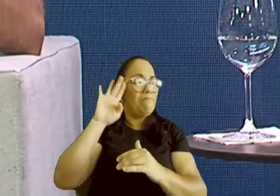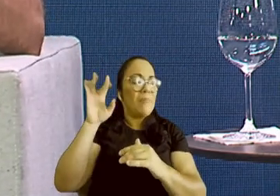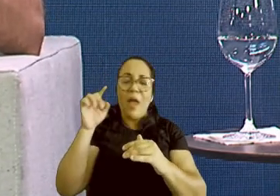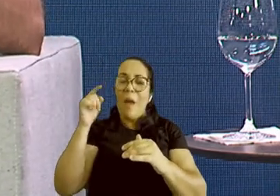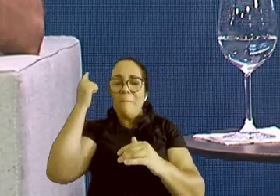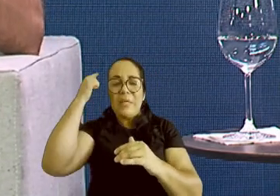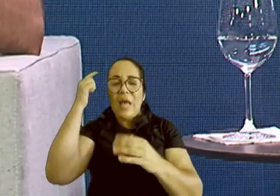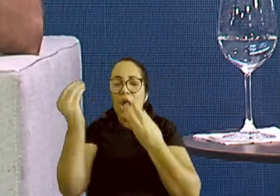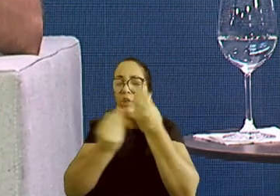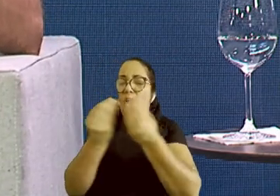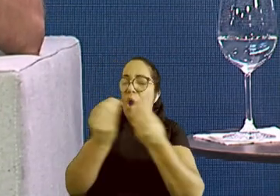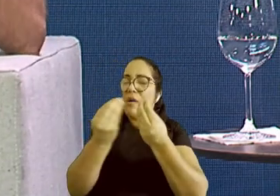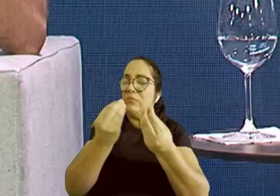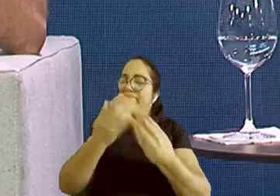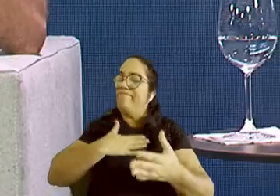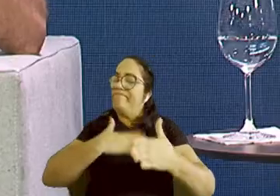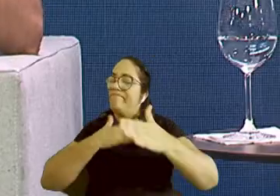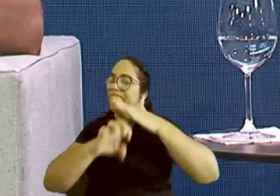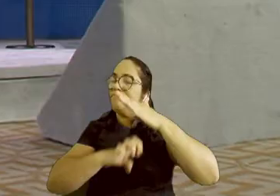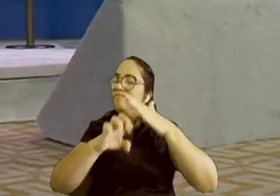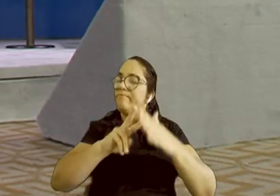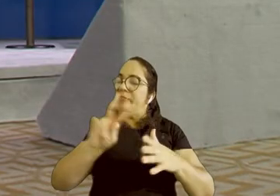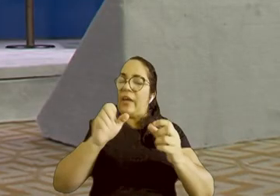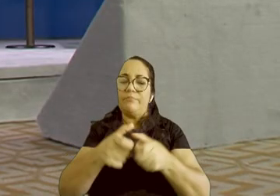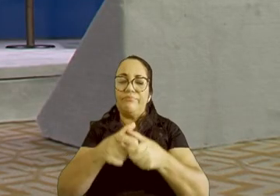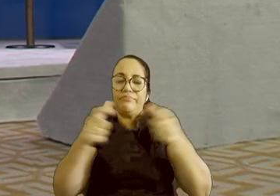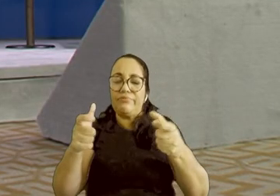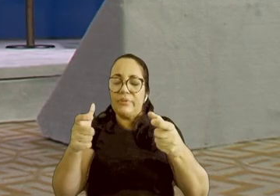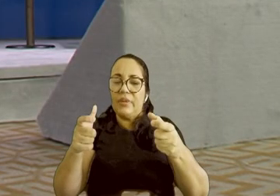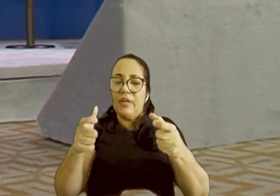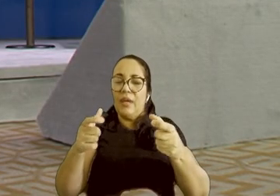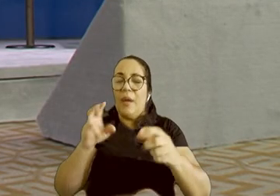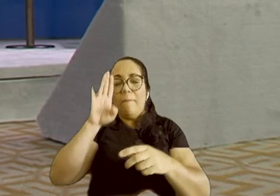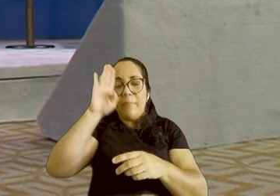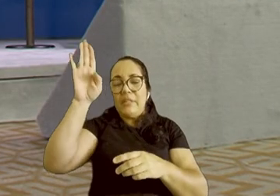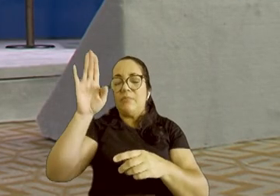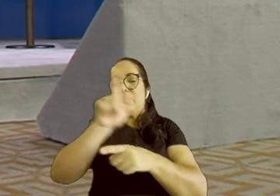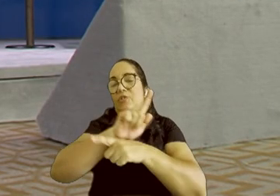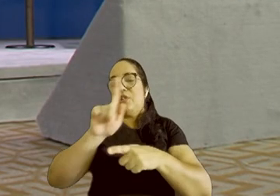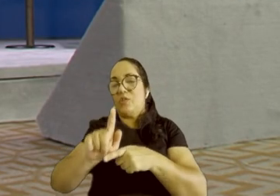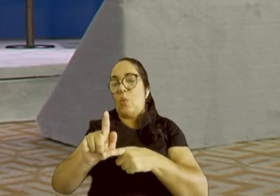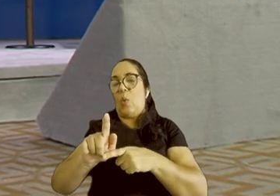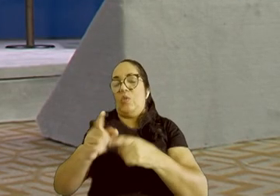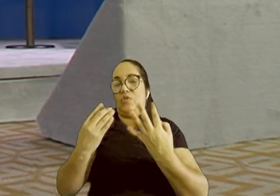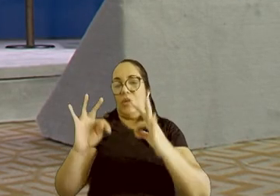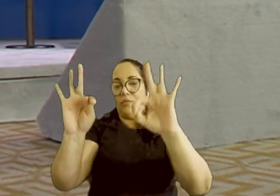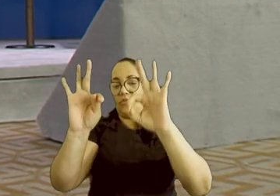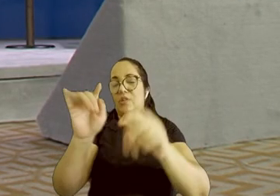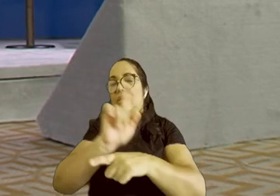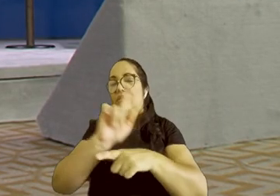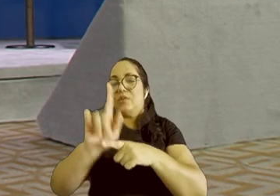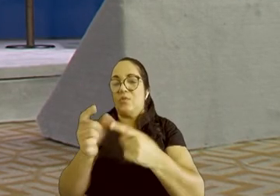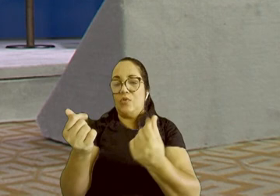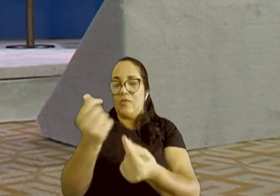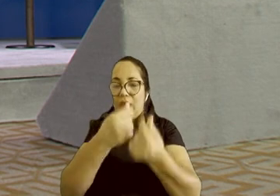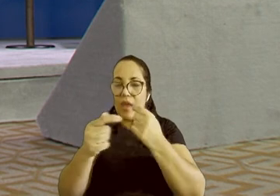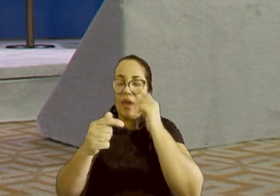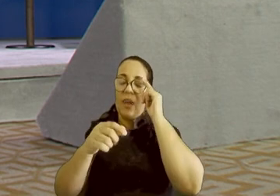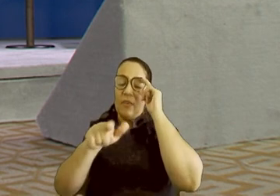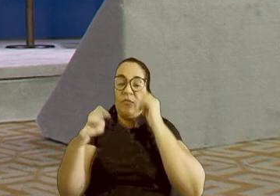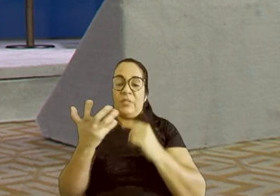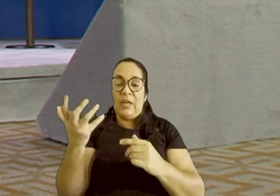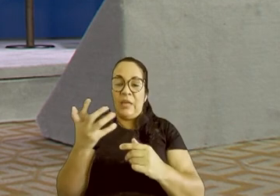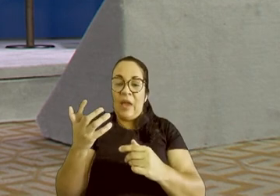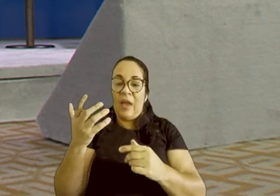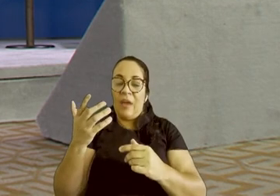não só gestor tecnologia tem um gestor de Finanças também né Quanto custa uma demissão como é que como